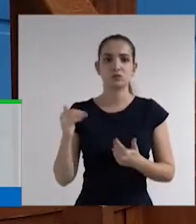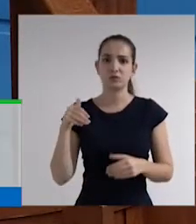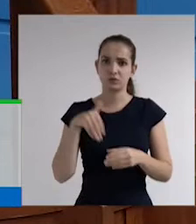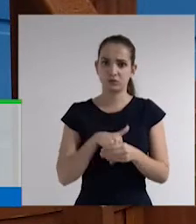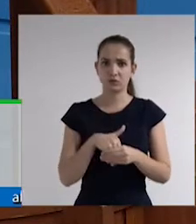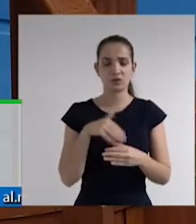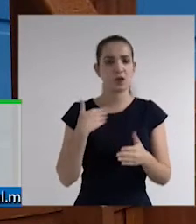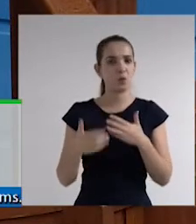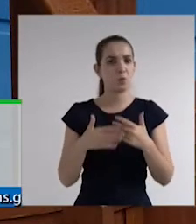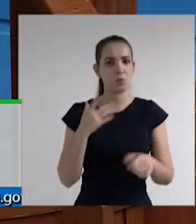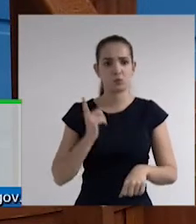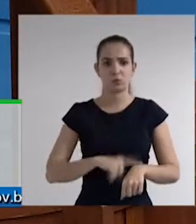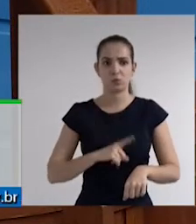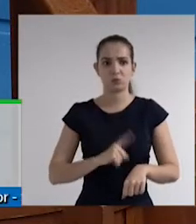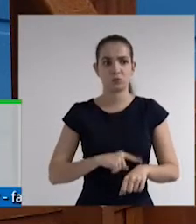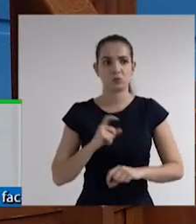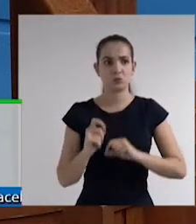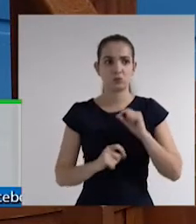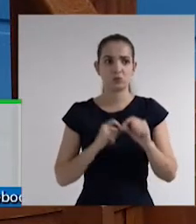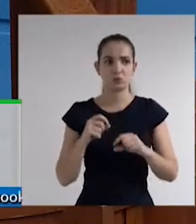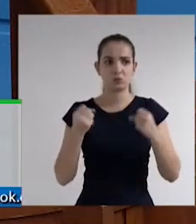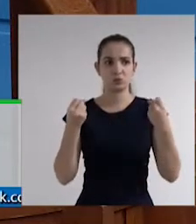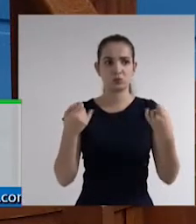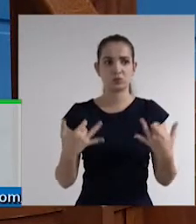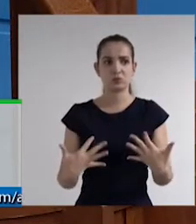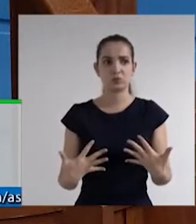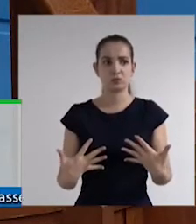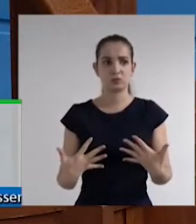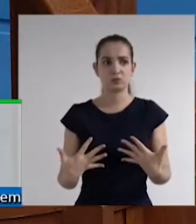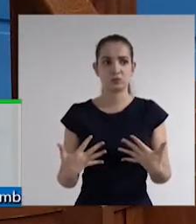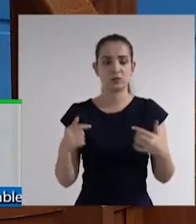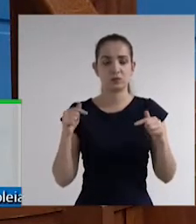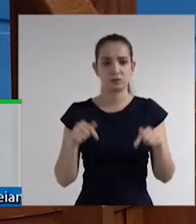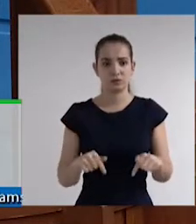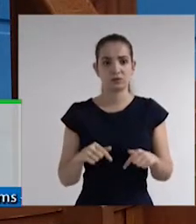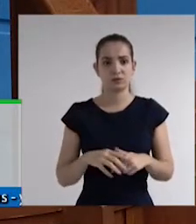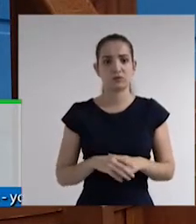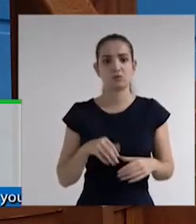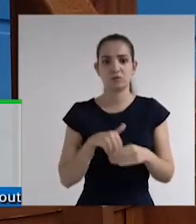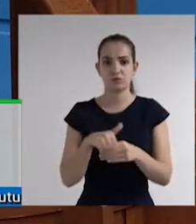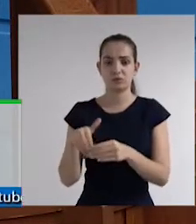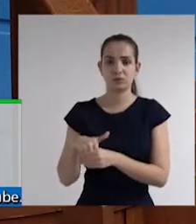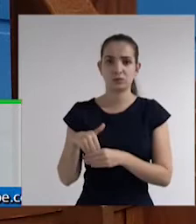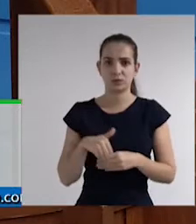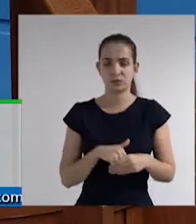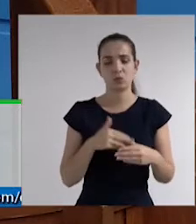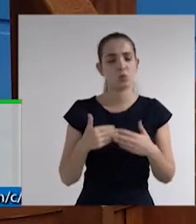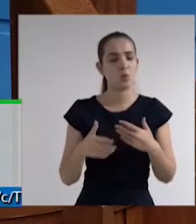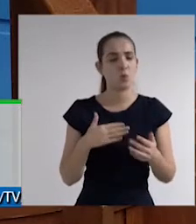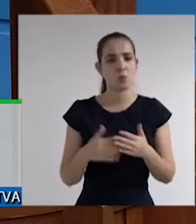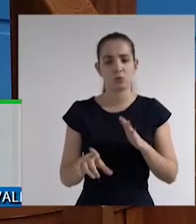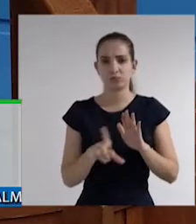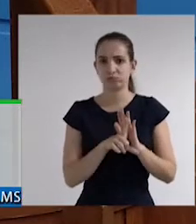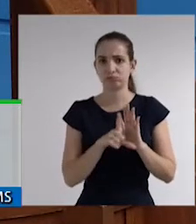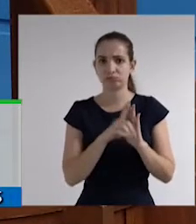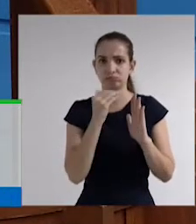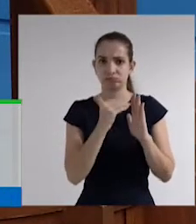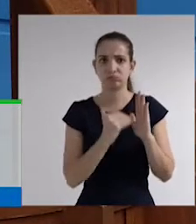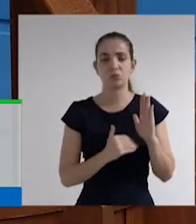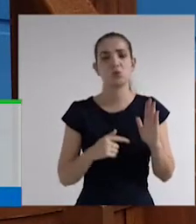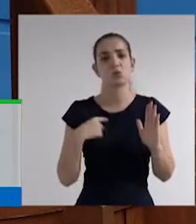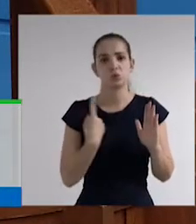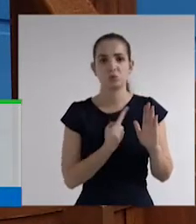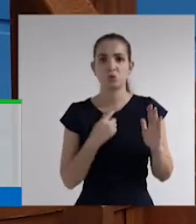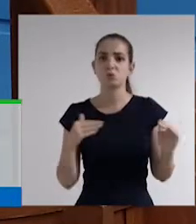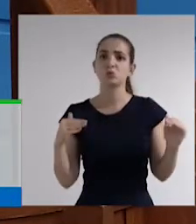qualquer momento. O que for definido aqui de votação, qualquer instrumento legal que se precise, nós estamos